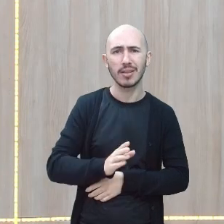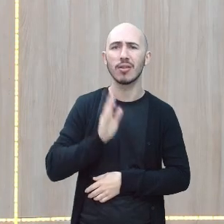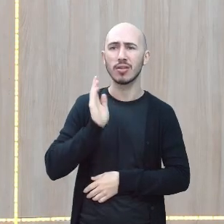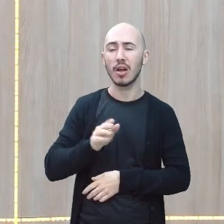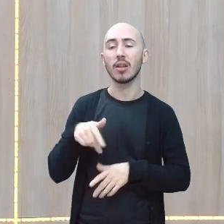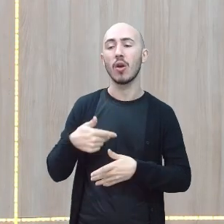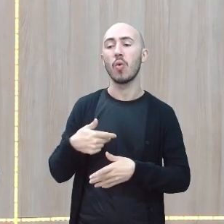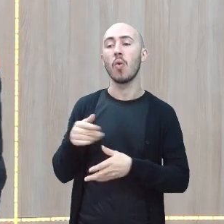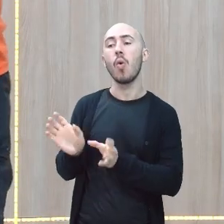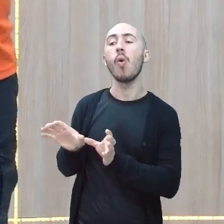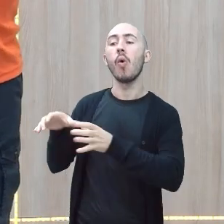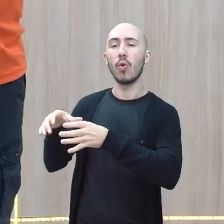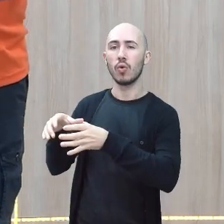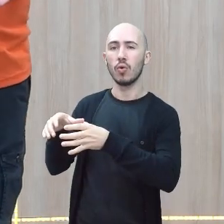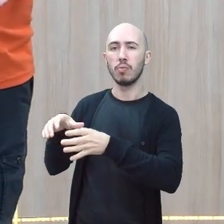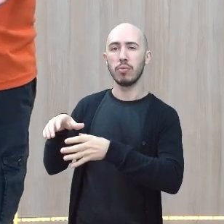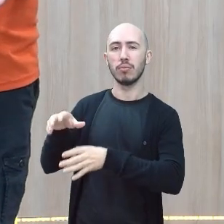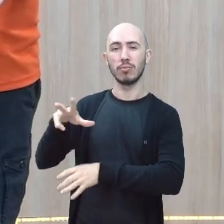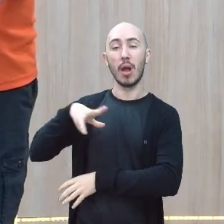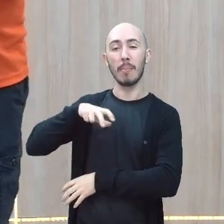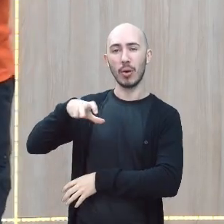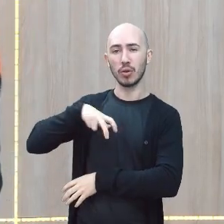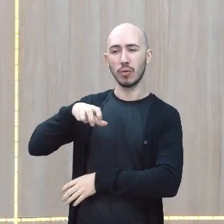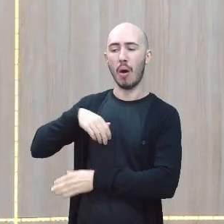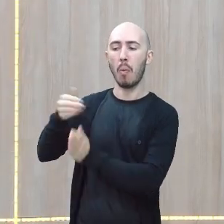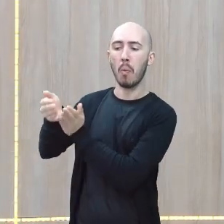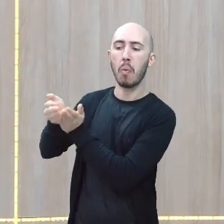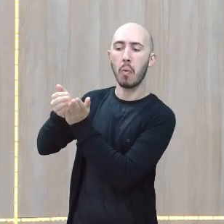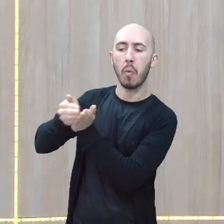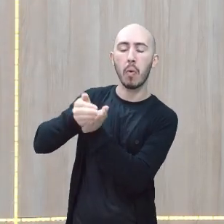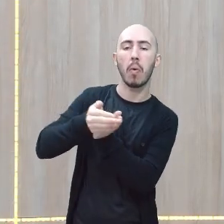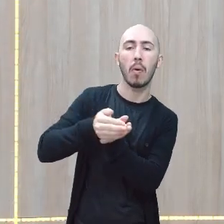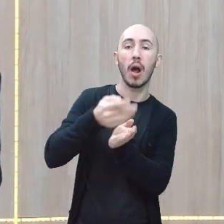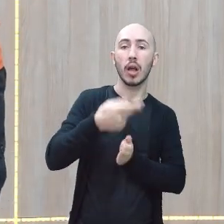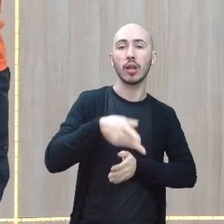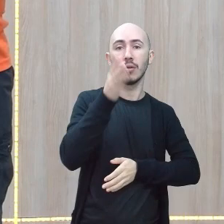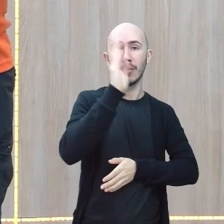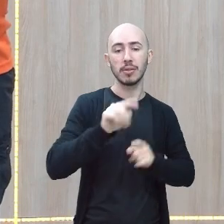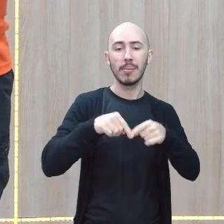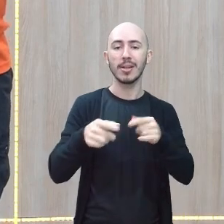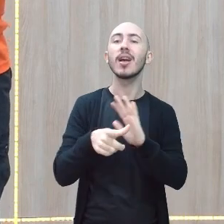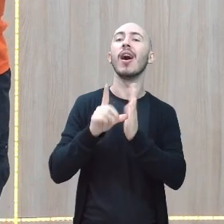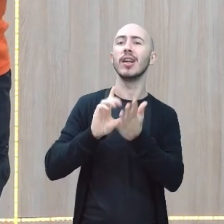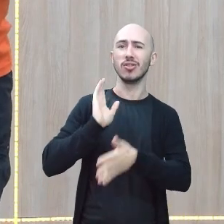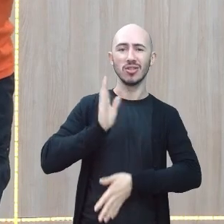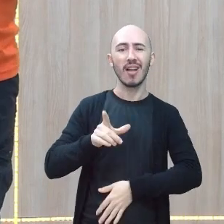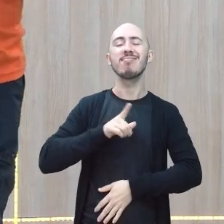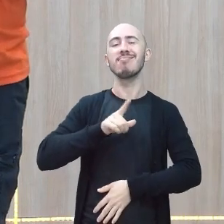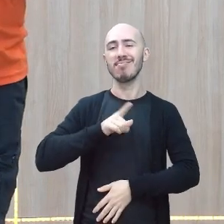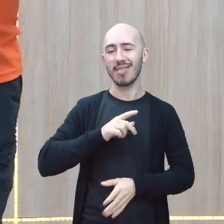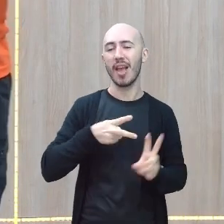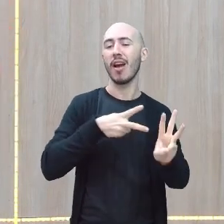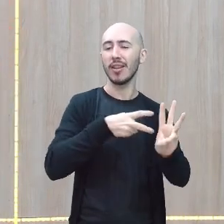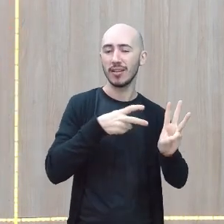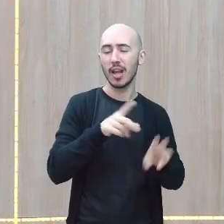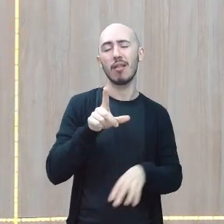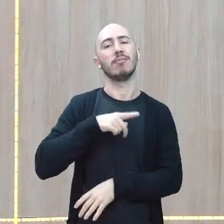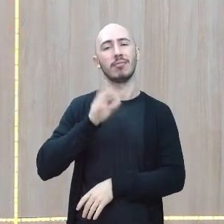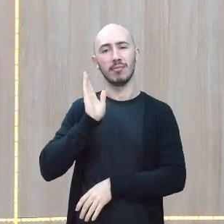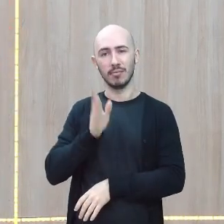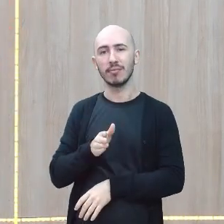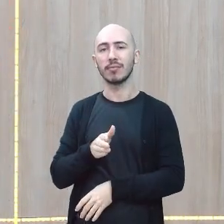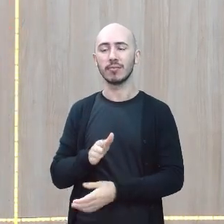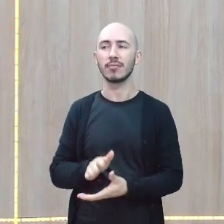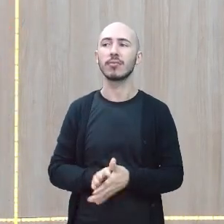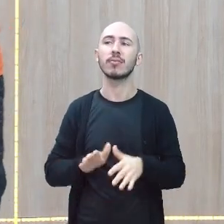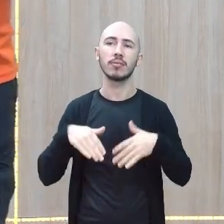1500. E a partir de 1530, quando inicia o processo, né, de colonização efetiva,